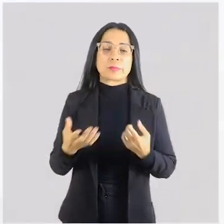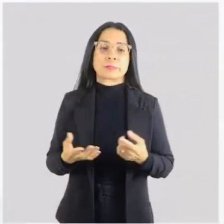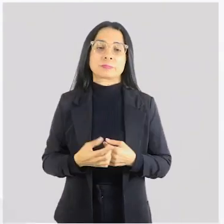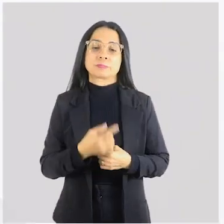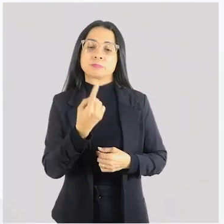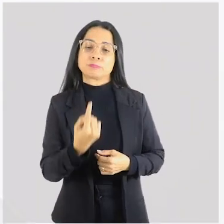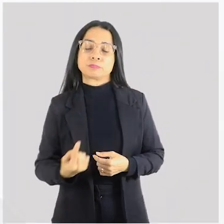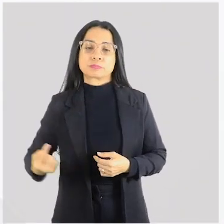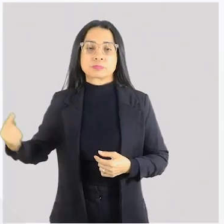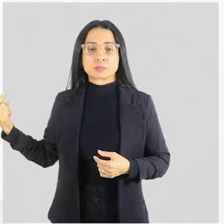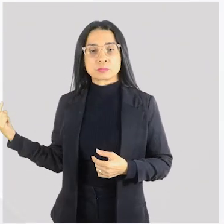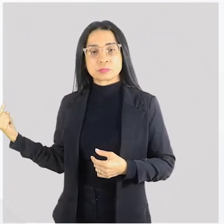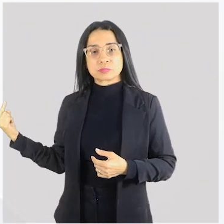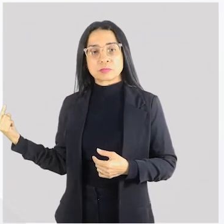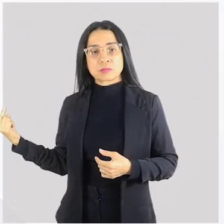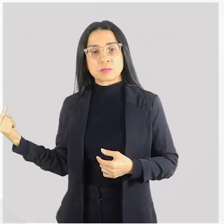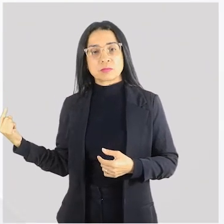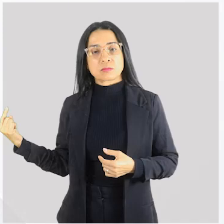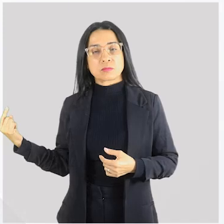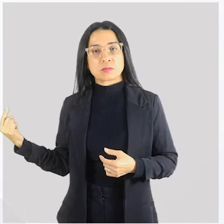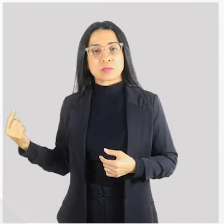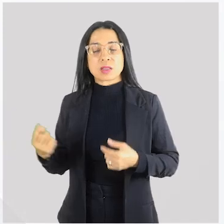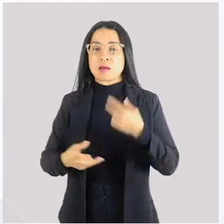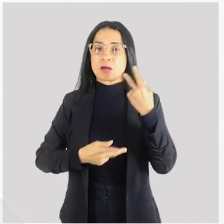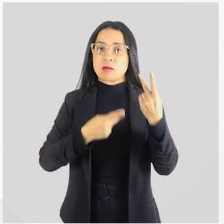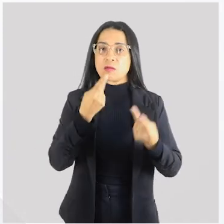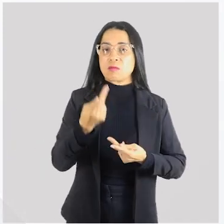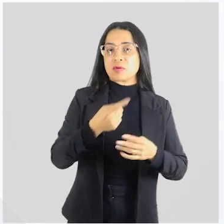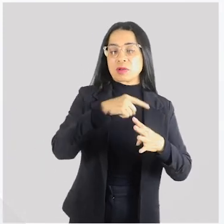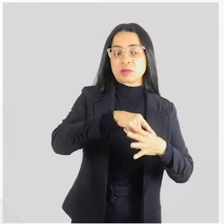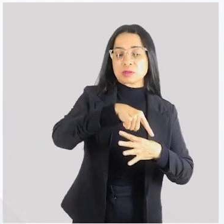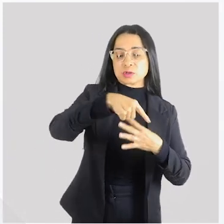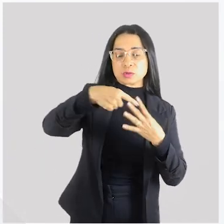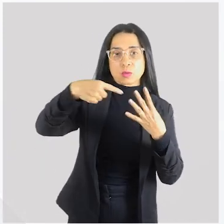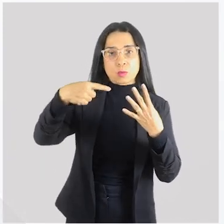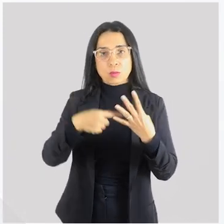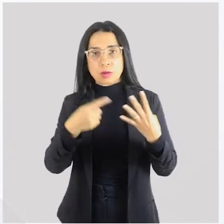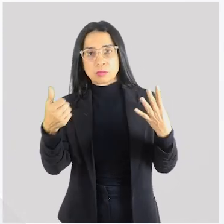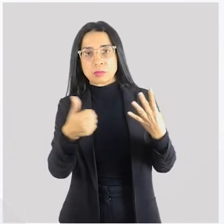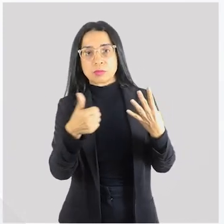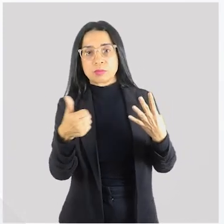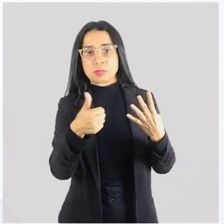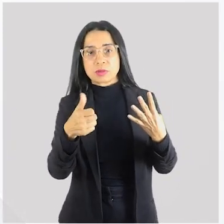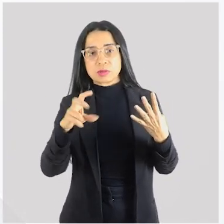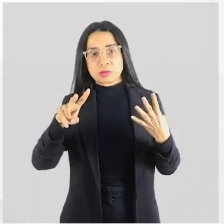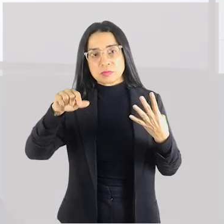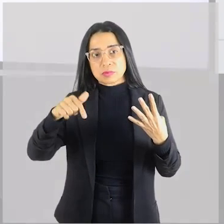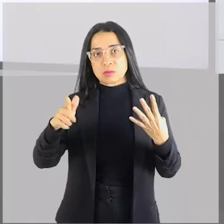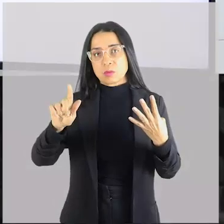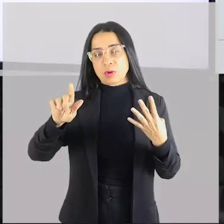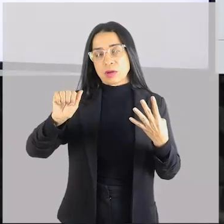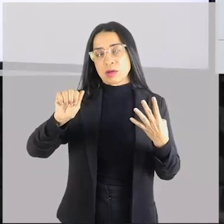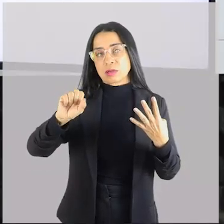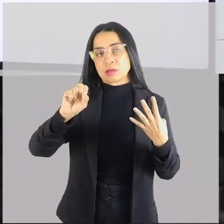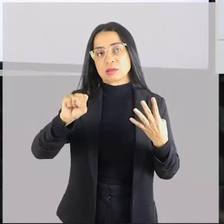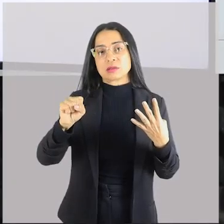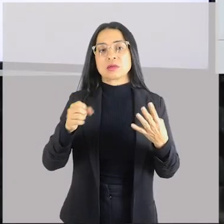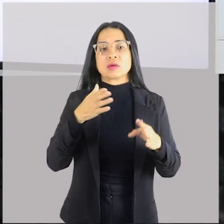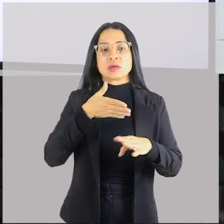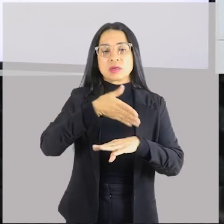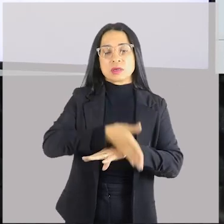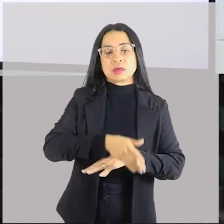lá eu vou falar apenas de quatro das da das vanguardas das quatro primeiras certo e aí a gente vai entrar no modernismo